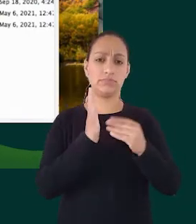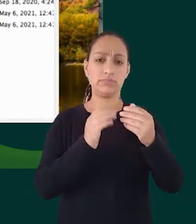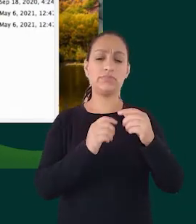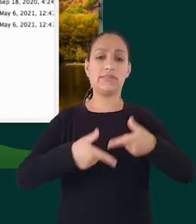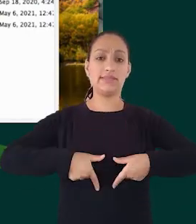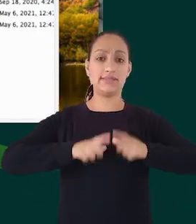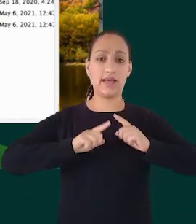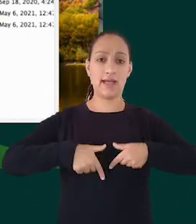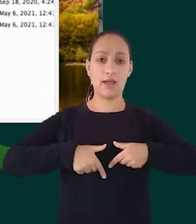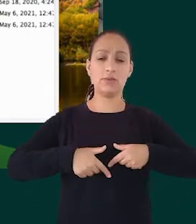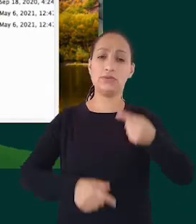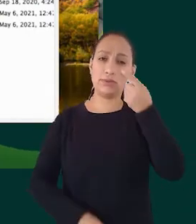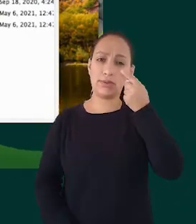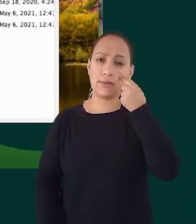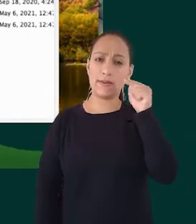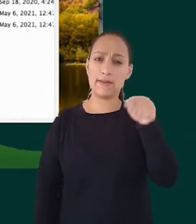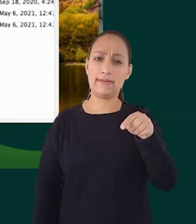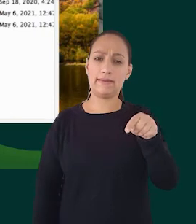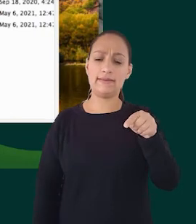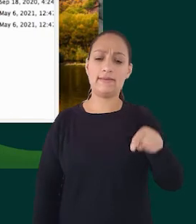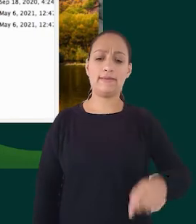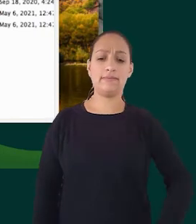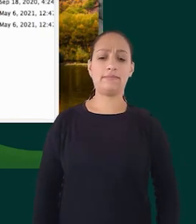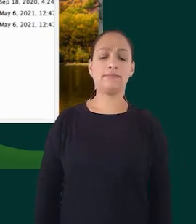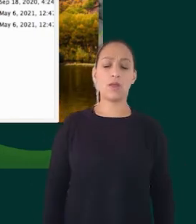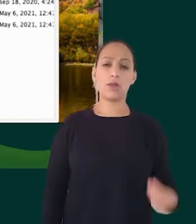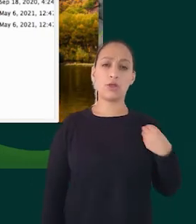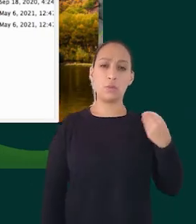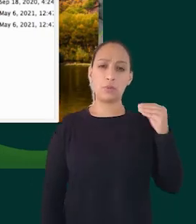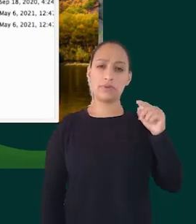Deixa eu olhar aqui, eu botei aqui, ó.